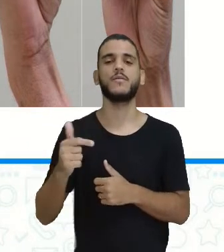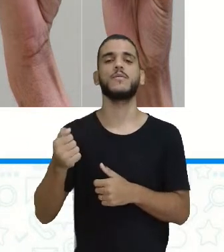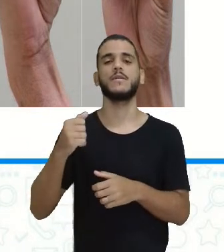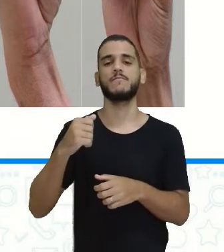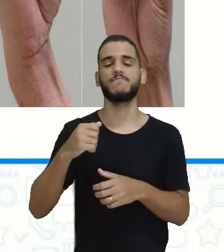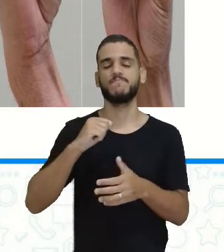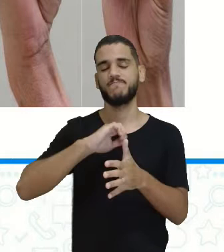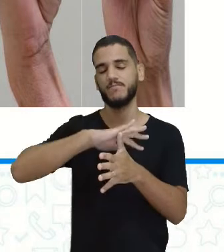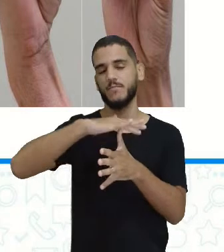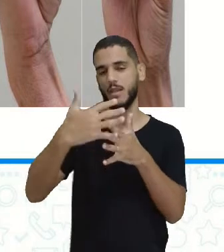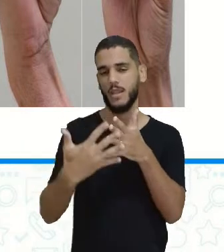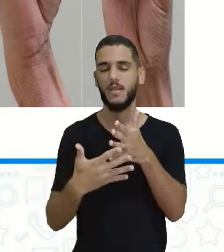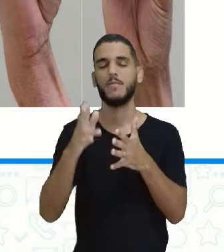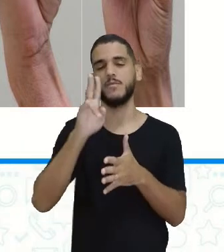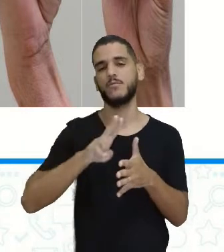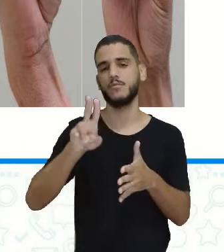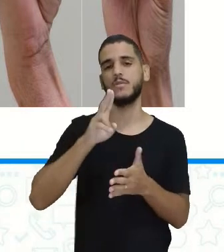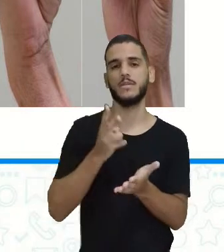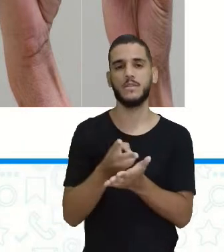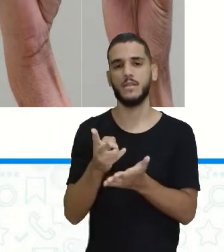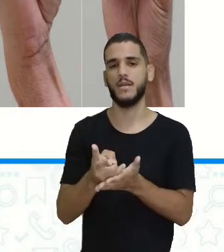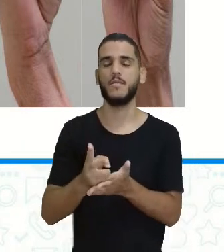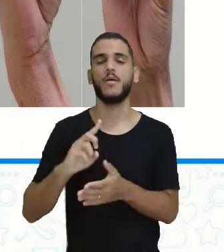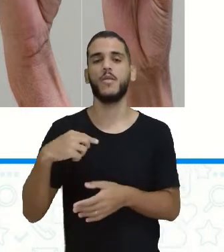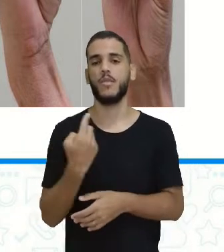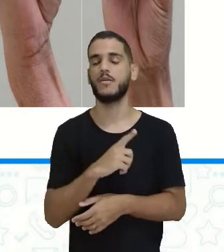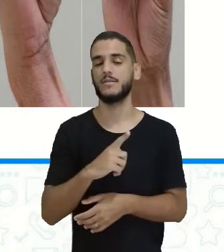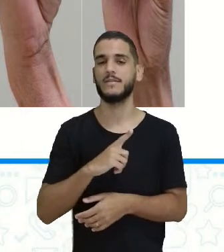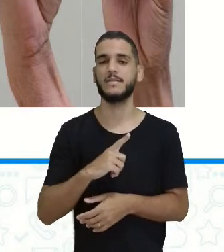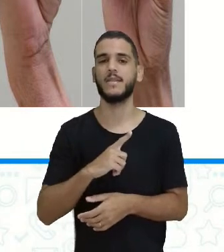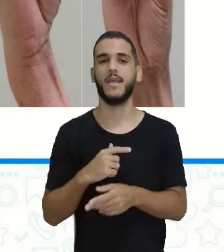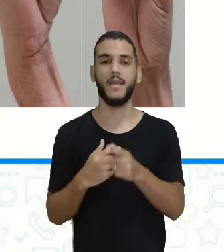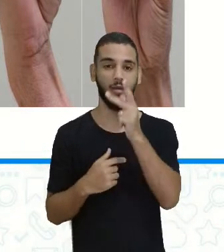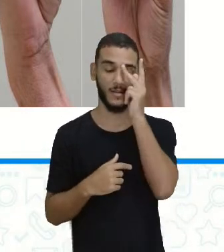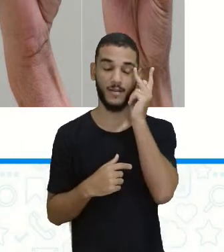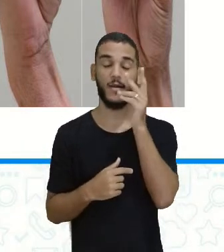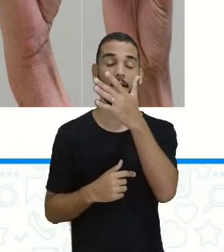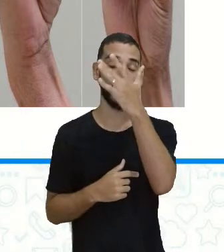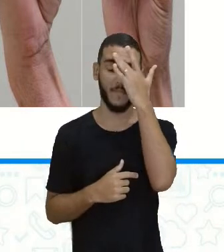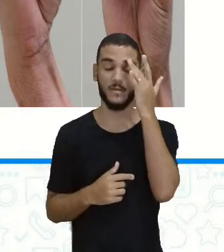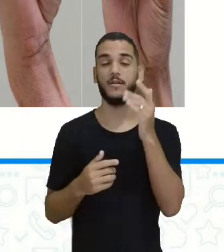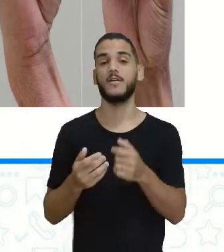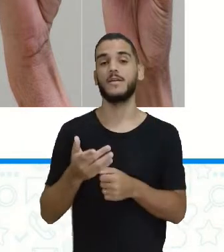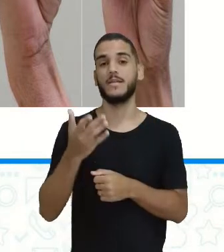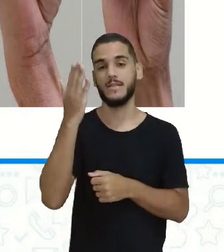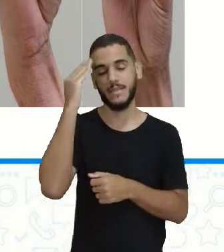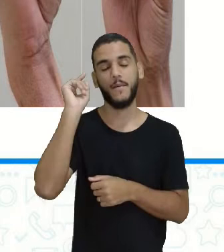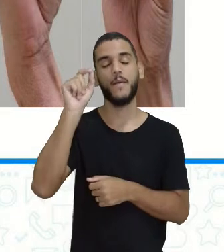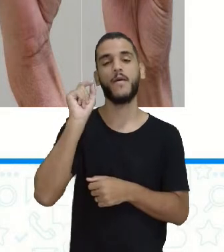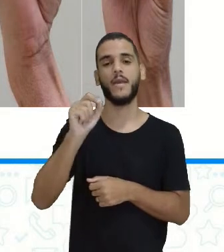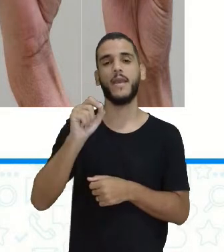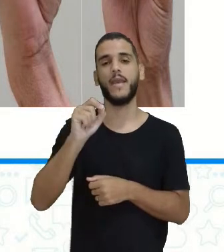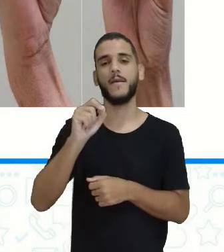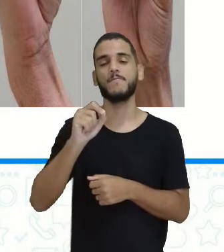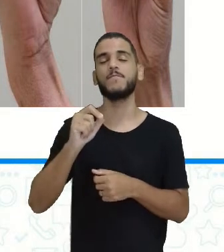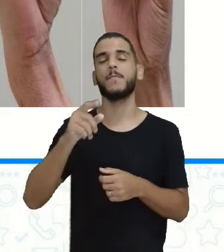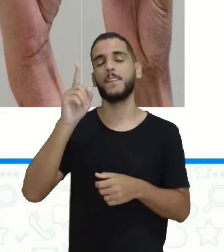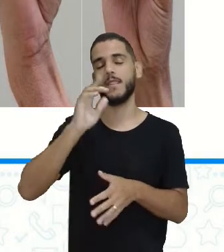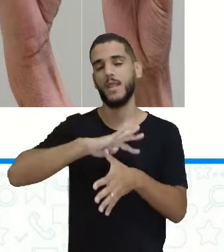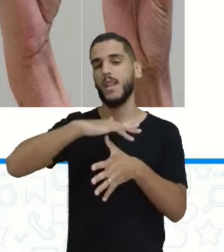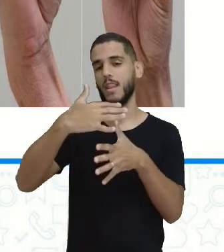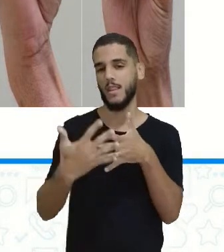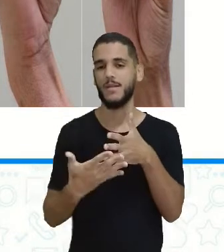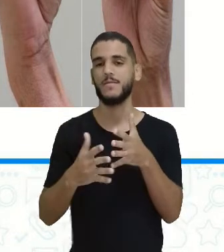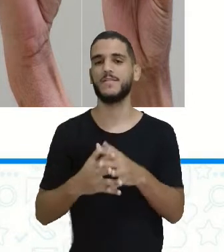brasileira, né, é muito utilizada, inclusive nós temos aqui o Clisma, né, que é uma pessoa que sabe, é fluente nessa língua brasileira de